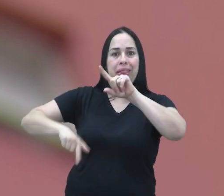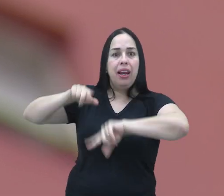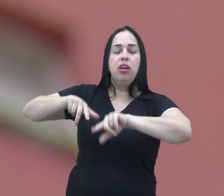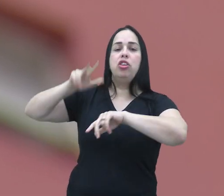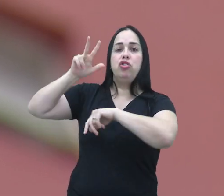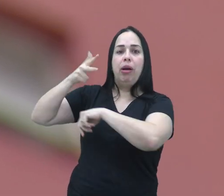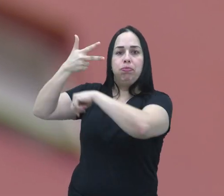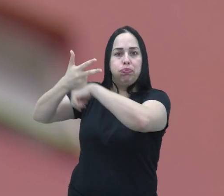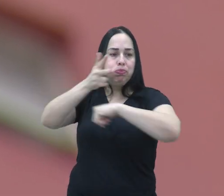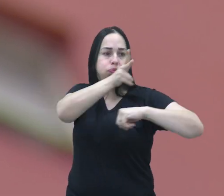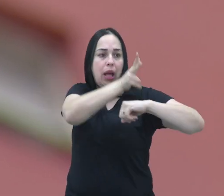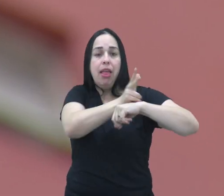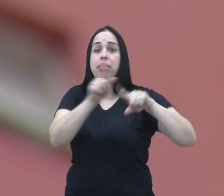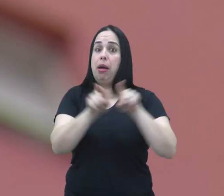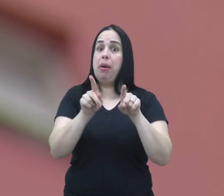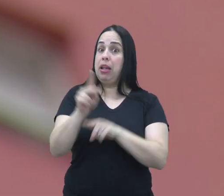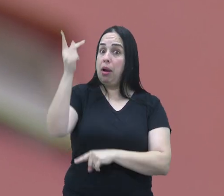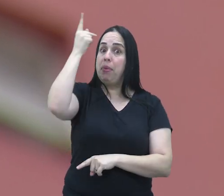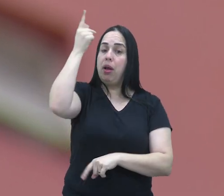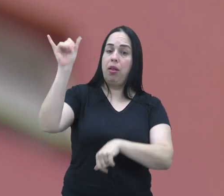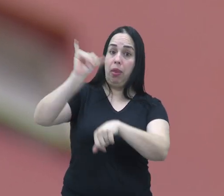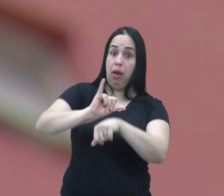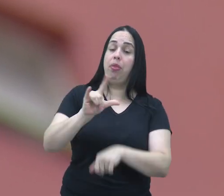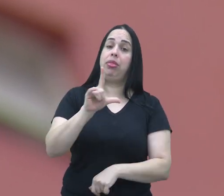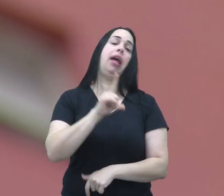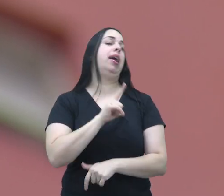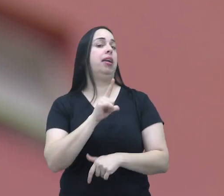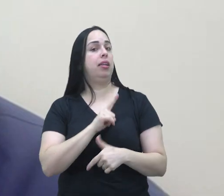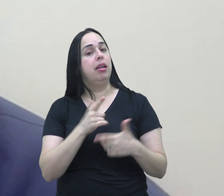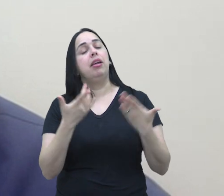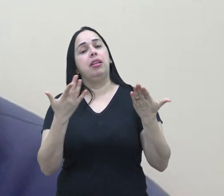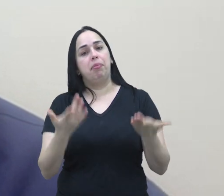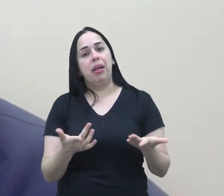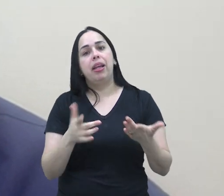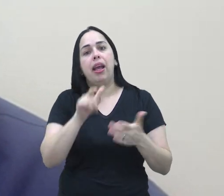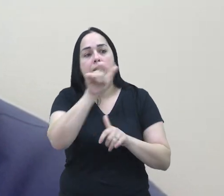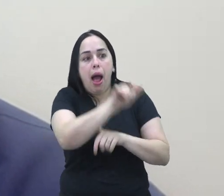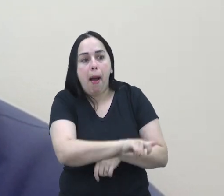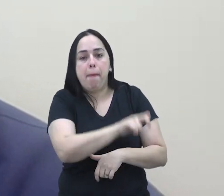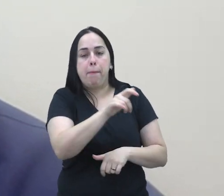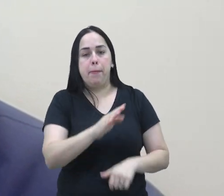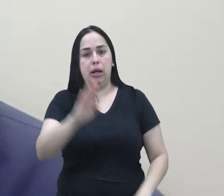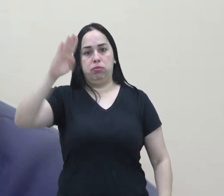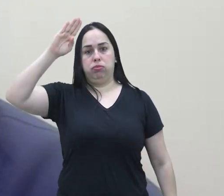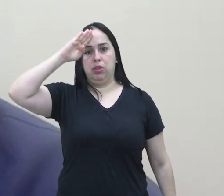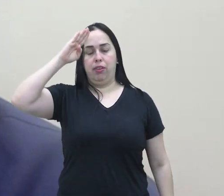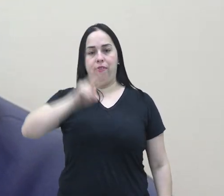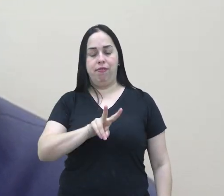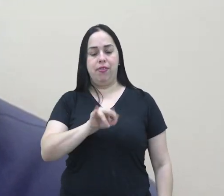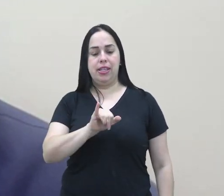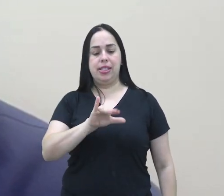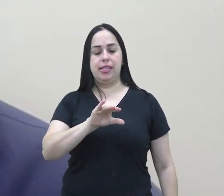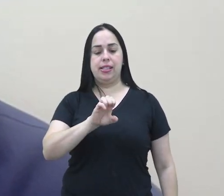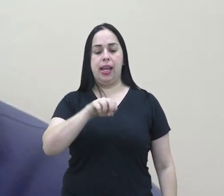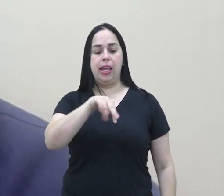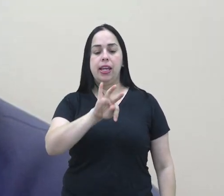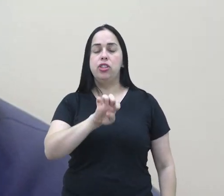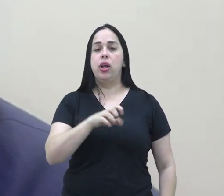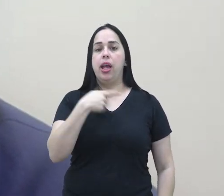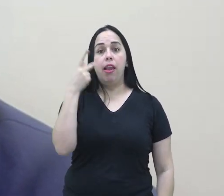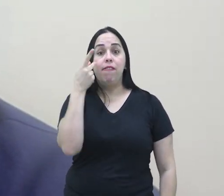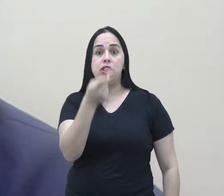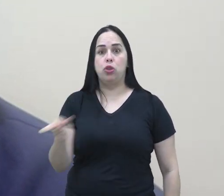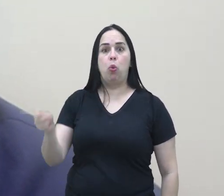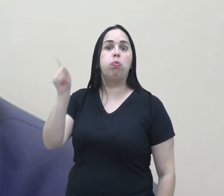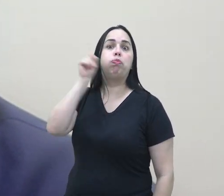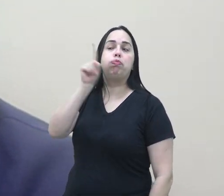foram instalados em outros países e também na capital paulista. Quem teve contato com esses aparelhos foi o Coronel José